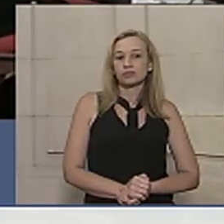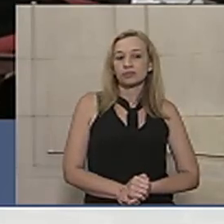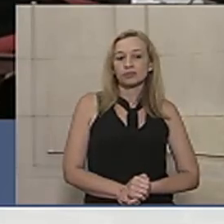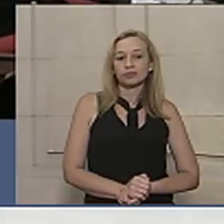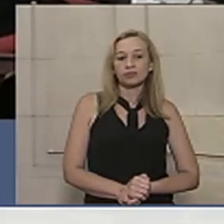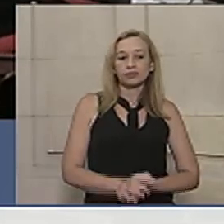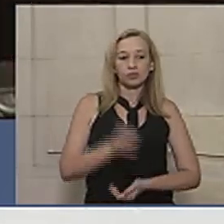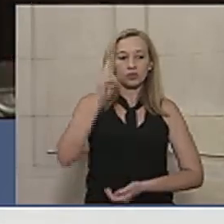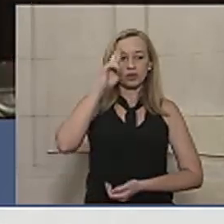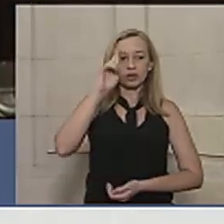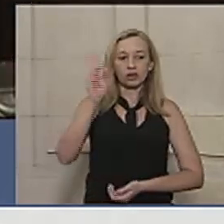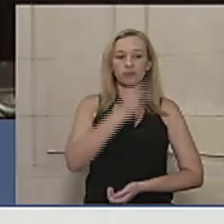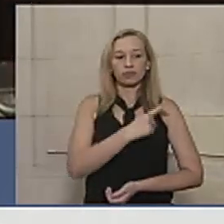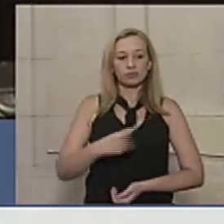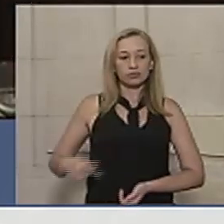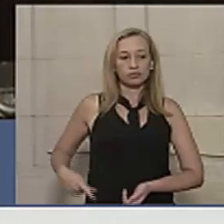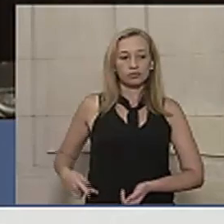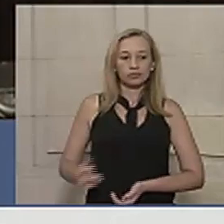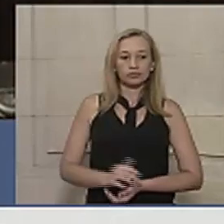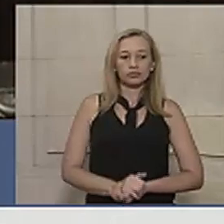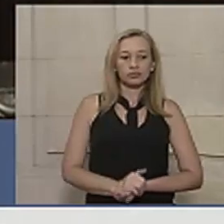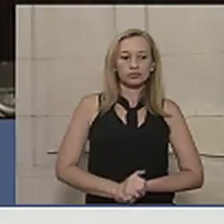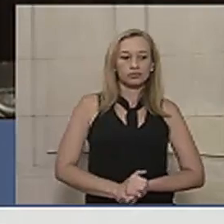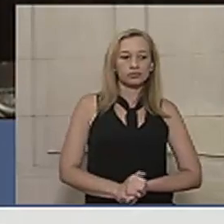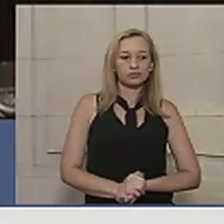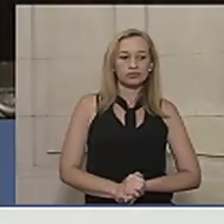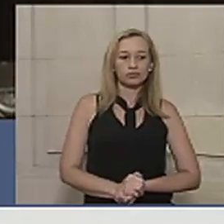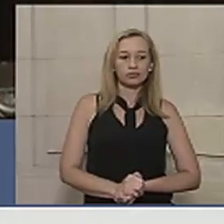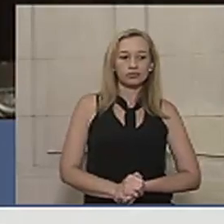Senhor presidente,